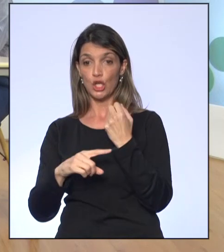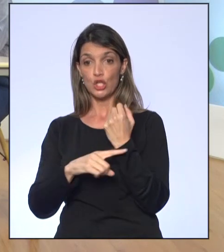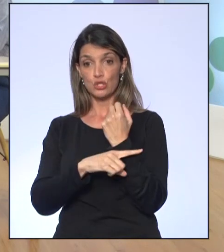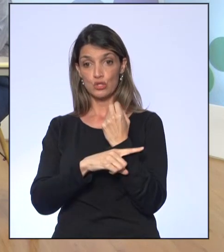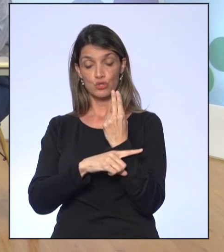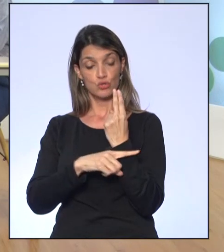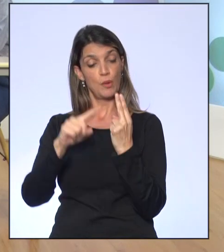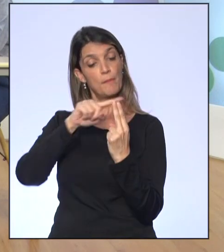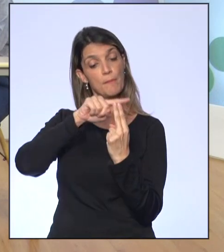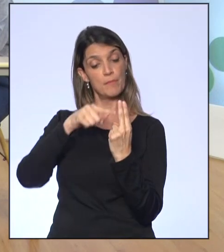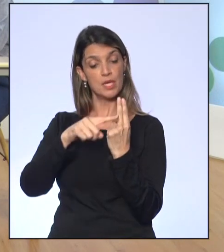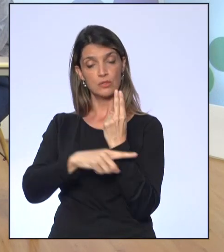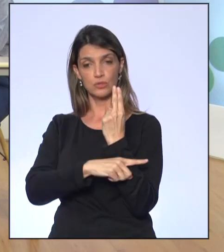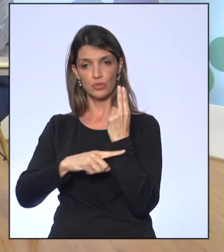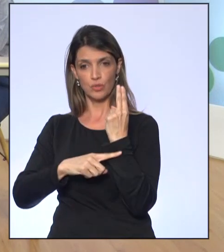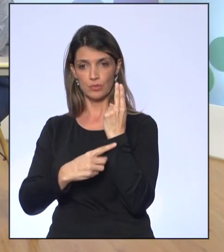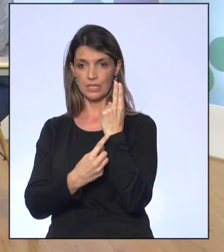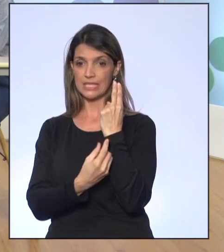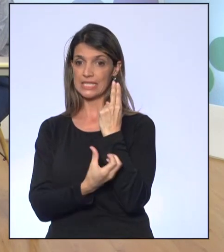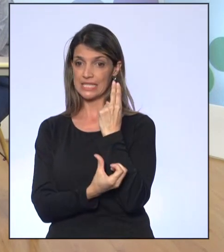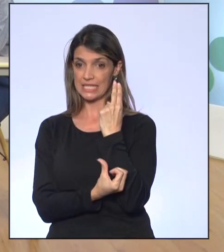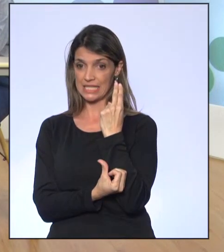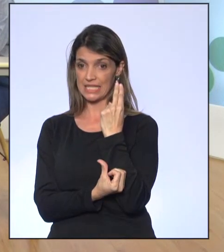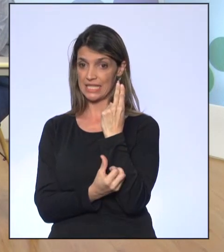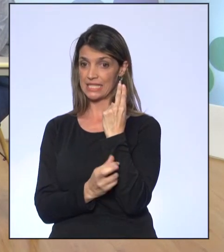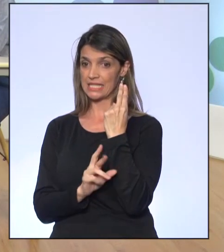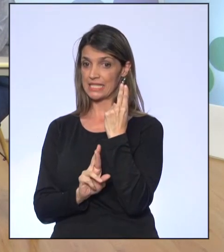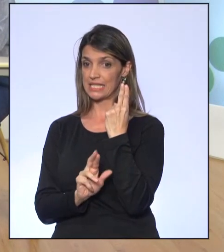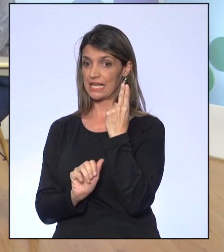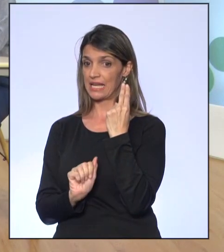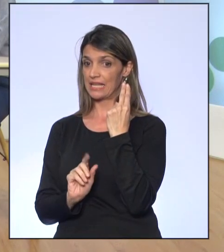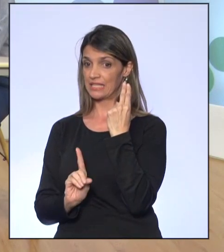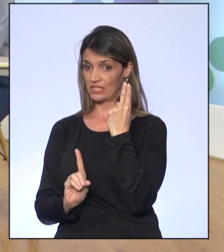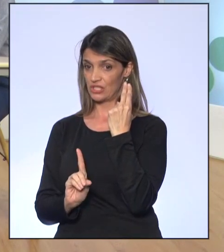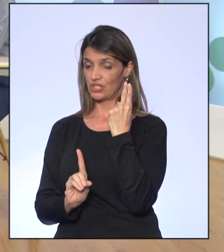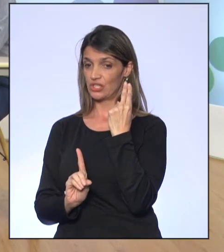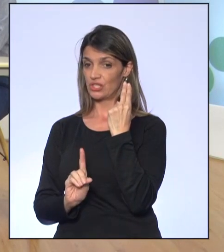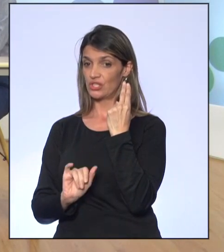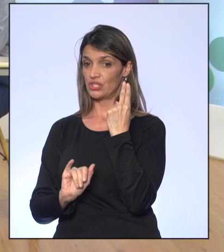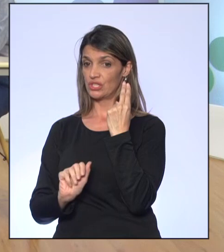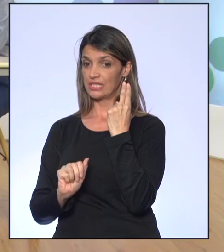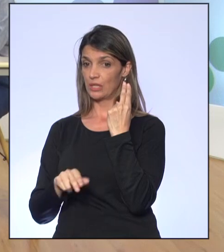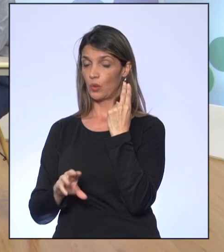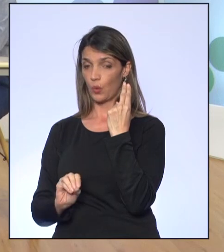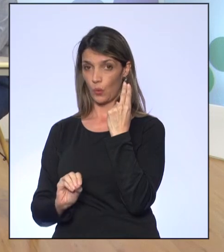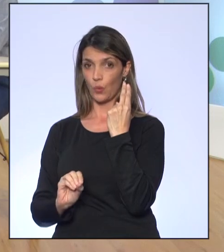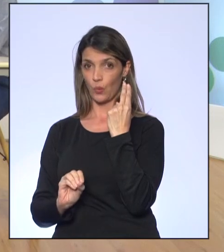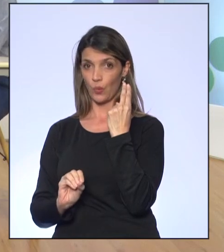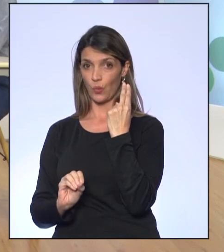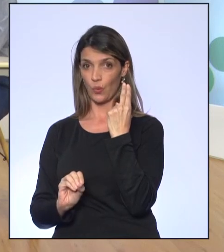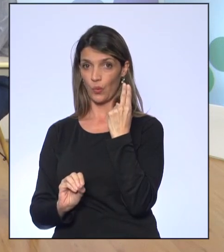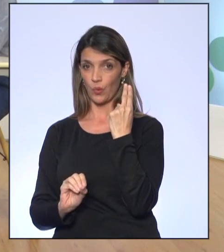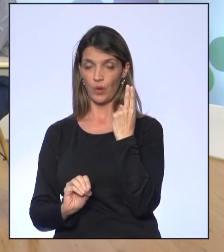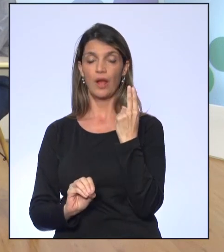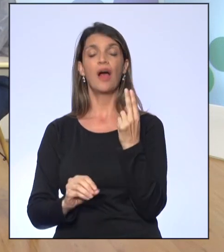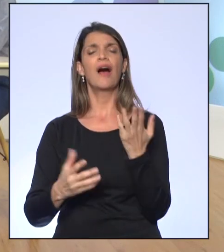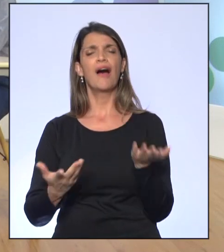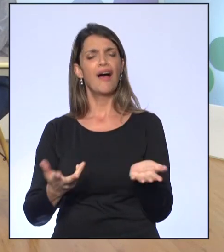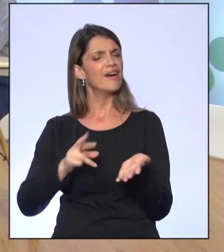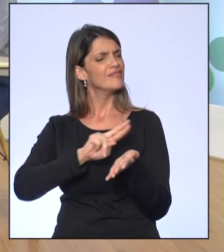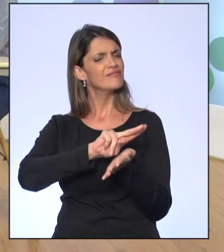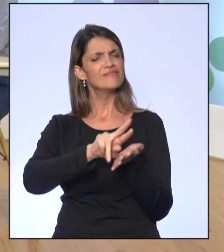π sobre 6 rádio aqui. Ó, legal. É esse Tem a mesmo. ideia aqui, Jonas? O Cauê, o Everton,